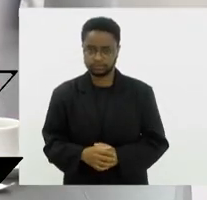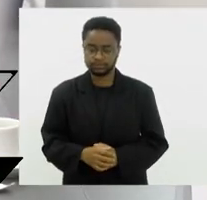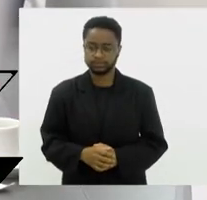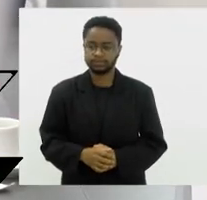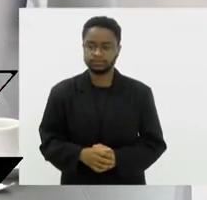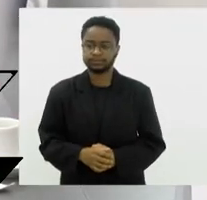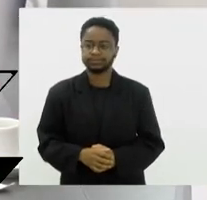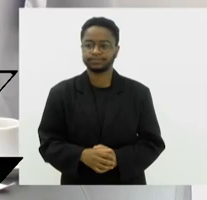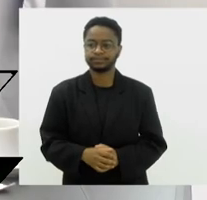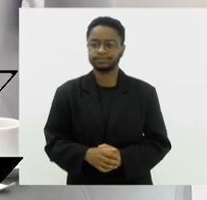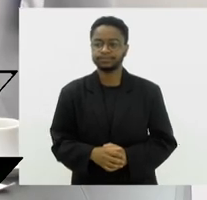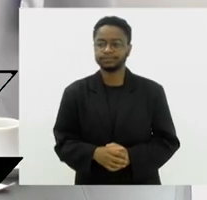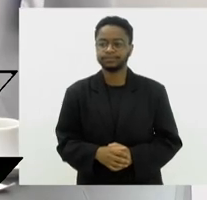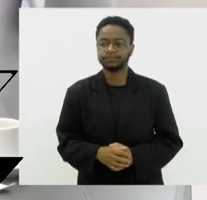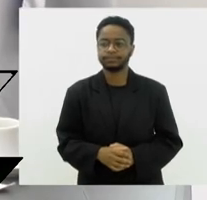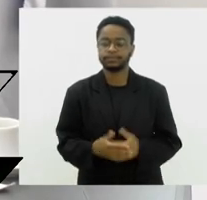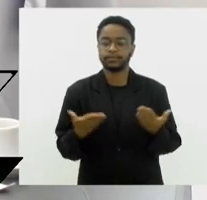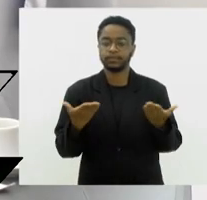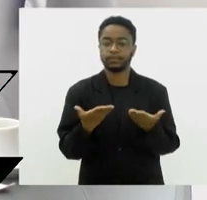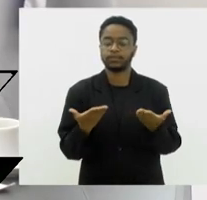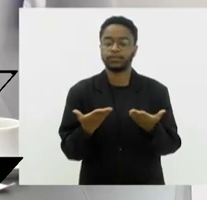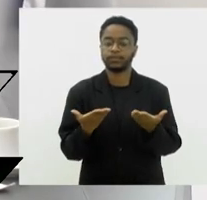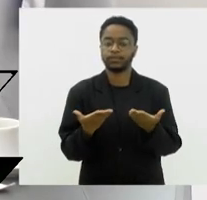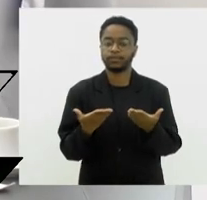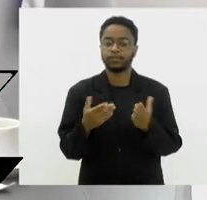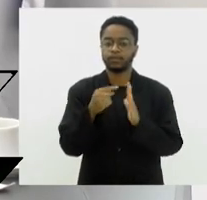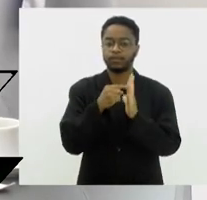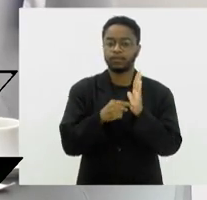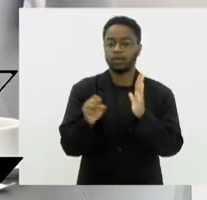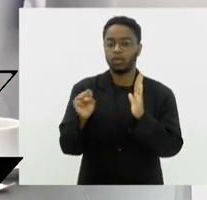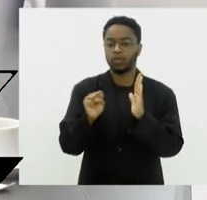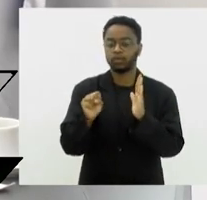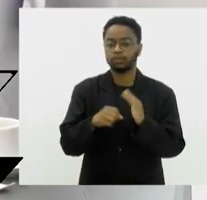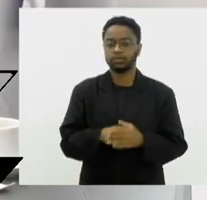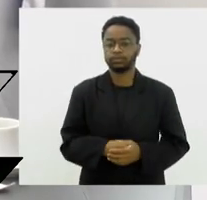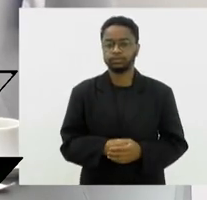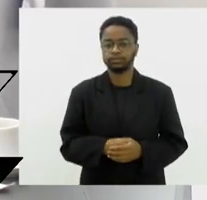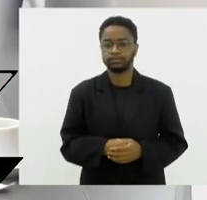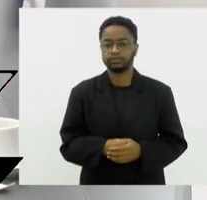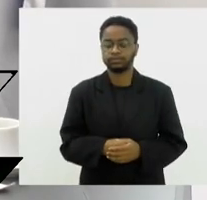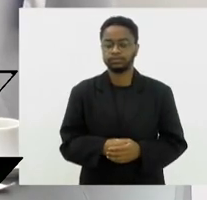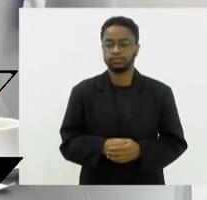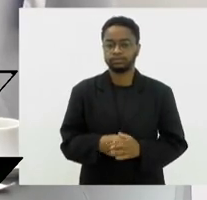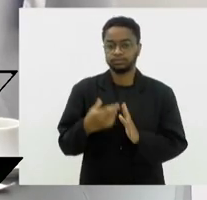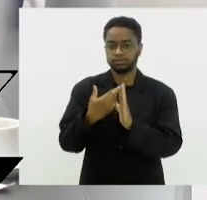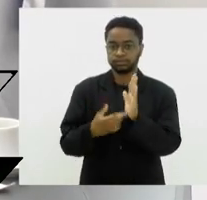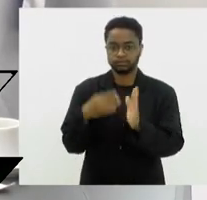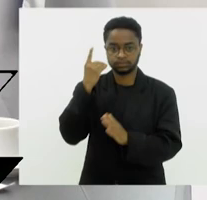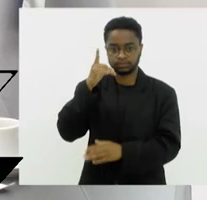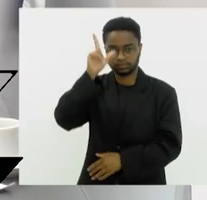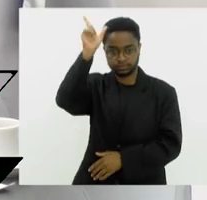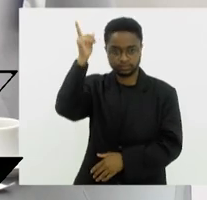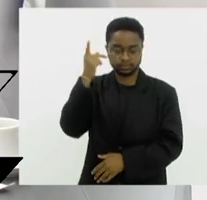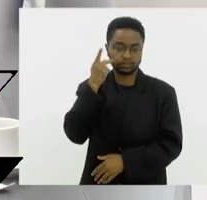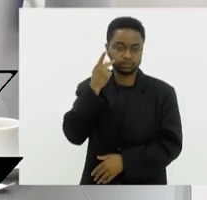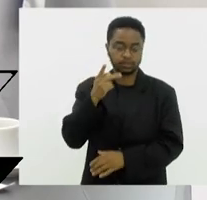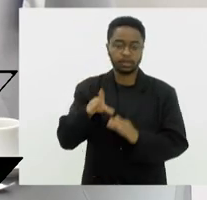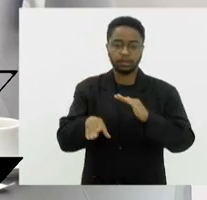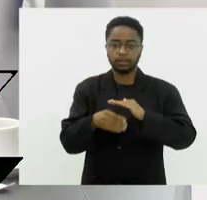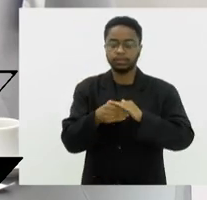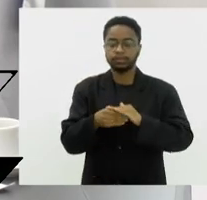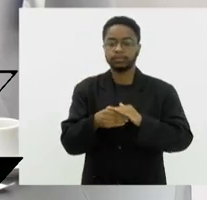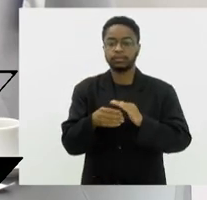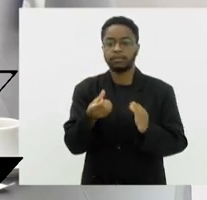Então passo a emenda ao item número 8 da pauta. Relatoria do deputado Luiz Paulo. Trata-se de emendas de plenário ao projeto de